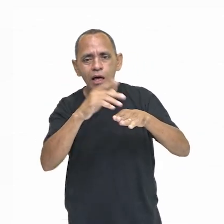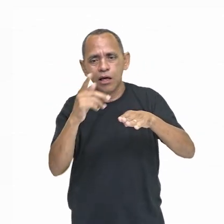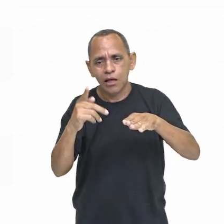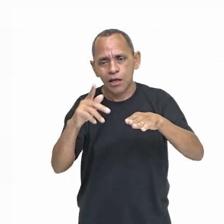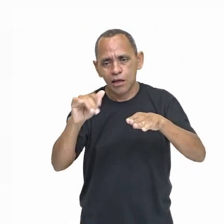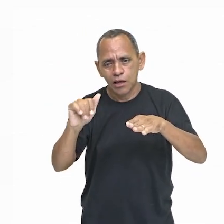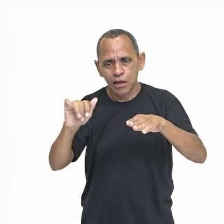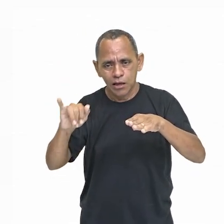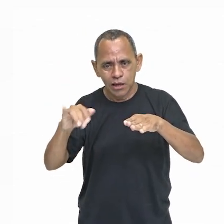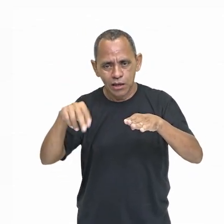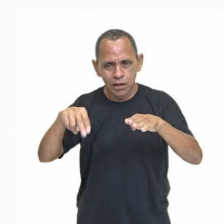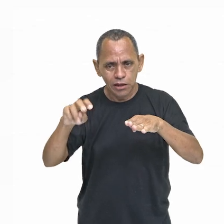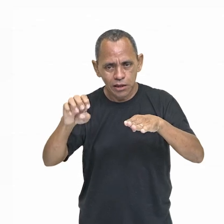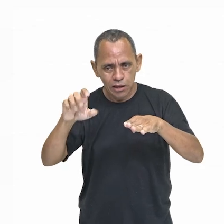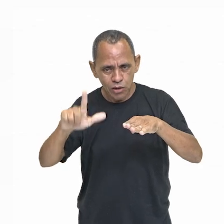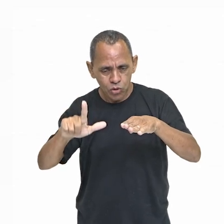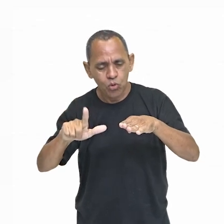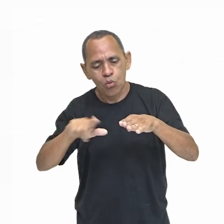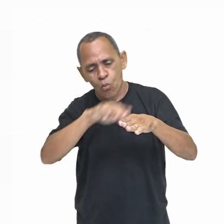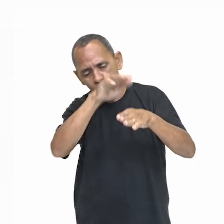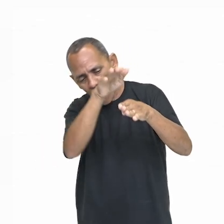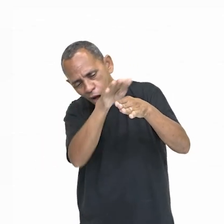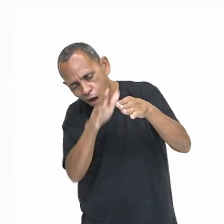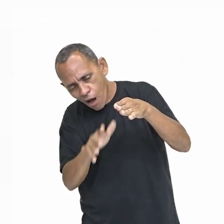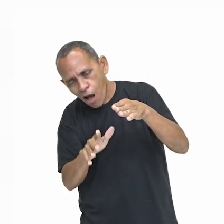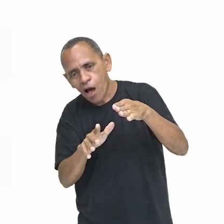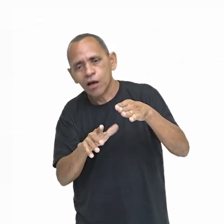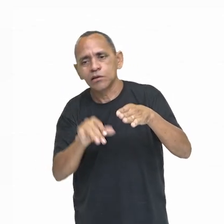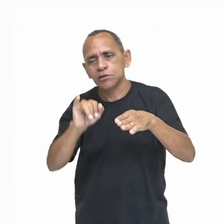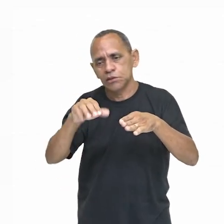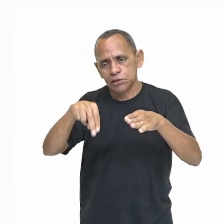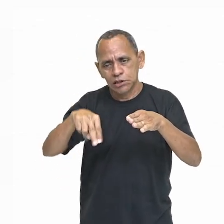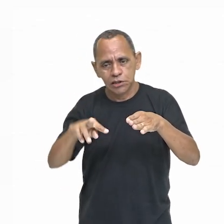no vídeo, temos depois o medidor